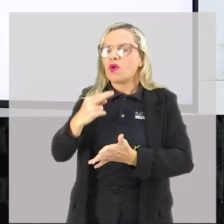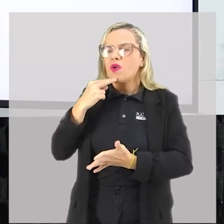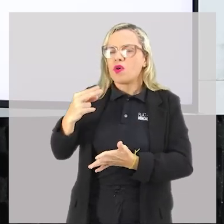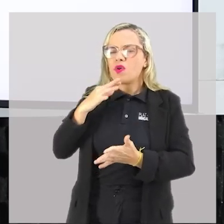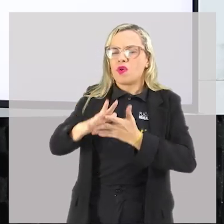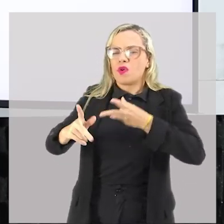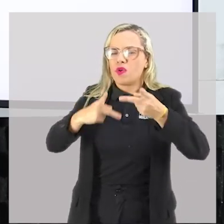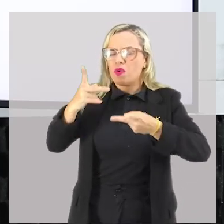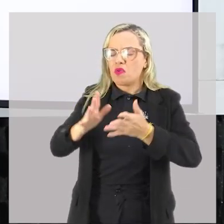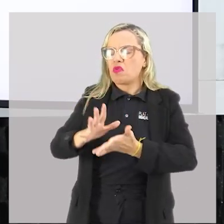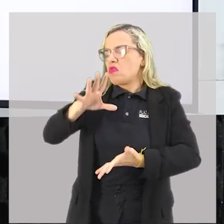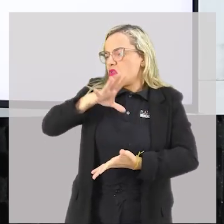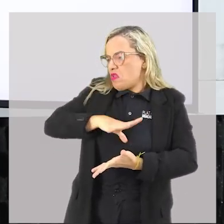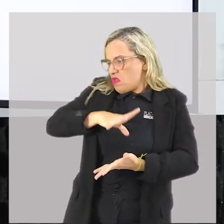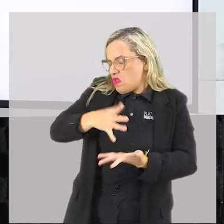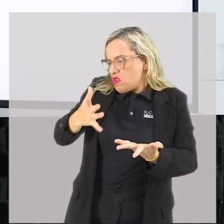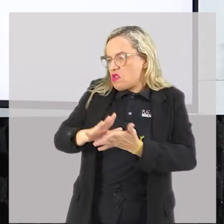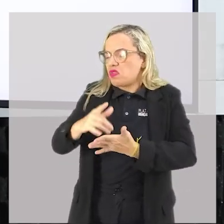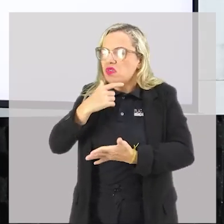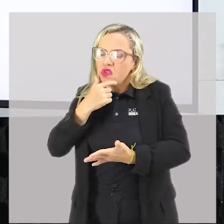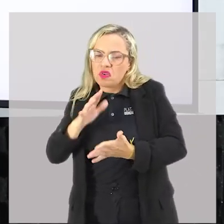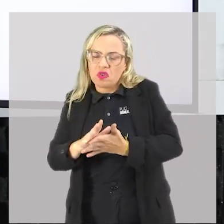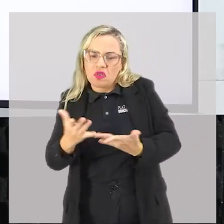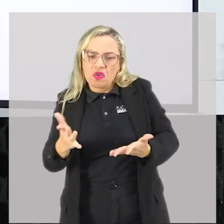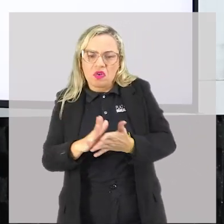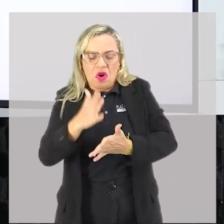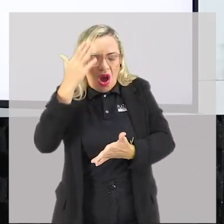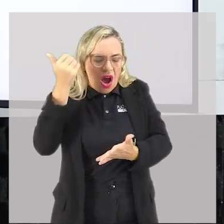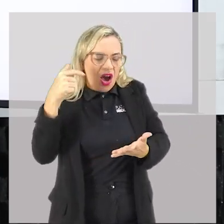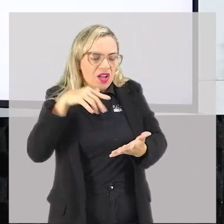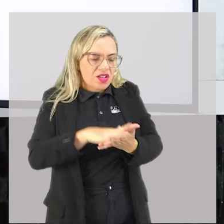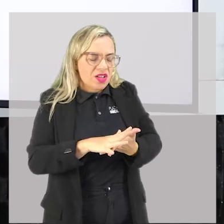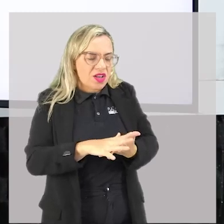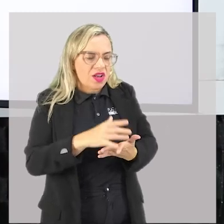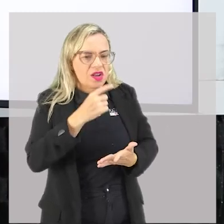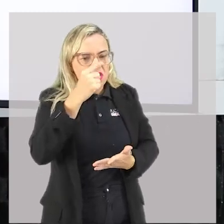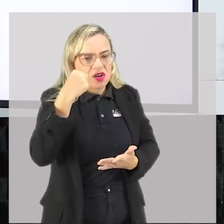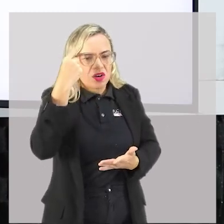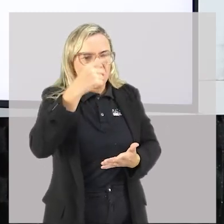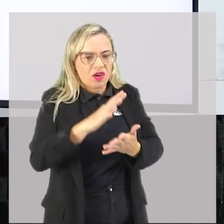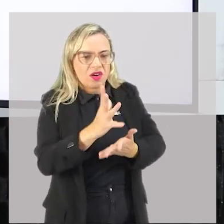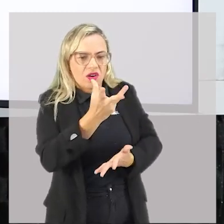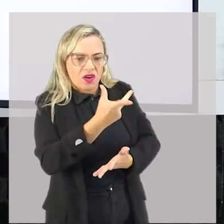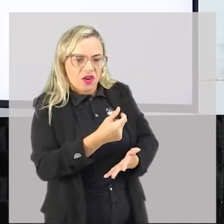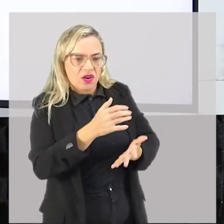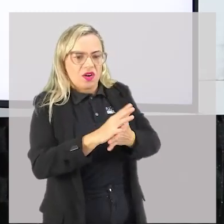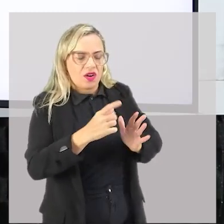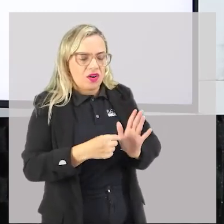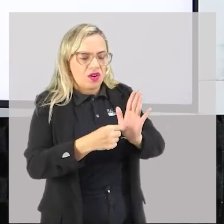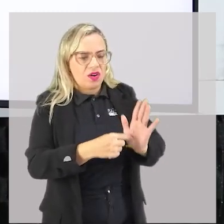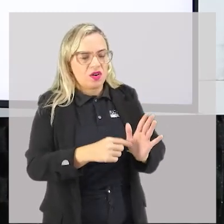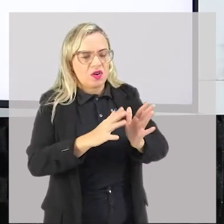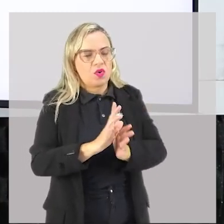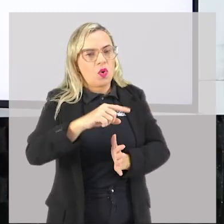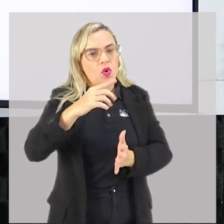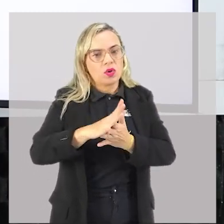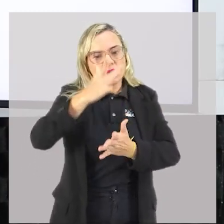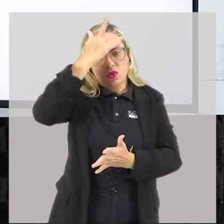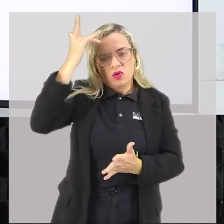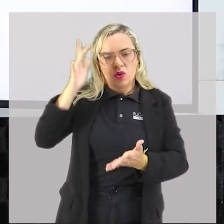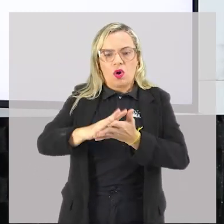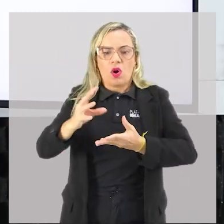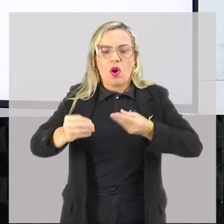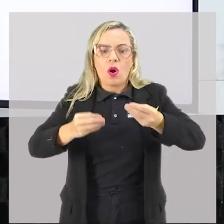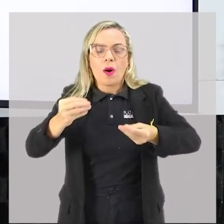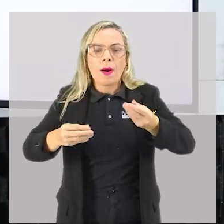Falo português, sei um pouco de inglês, sei um pouquinho de espanhol. O que você domina? Como você se apresenta para alguém? Então, é a forma